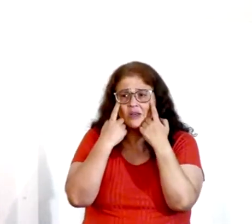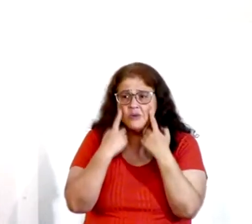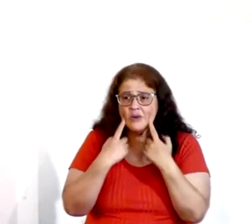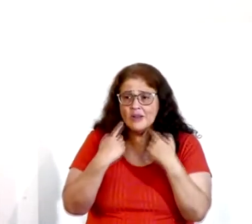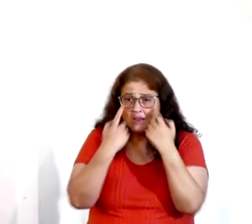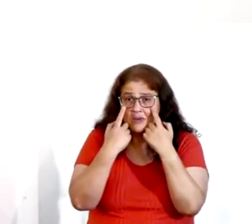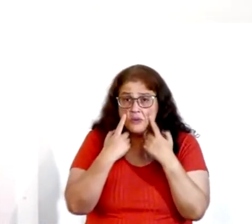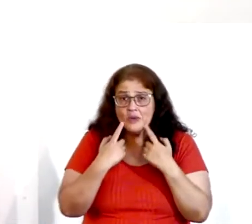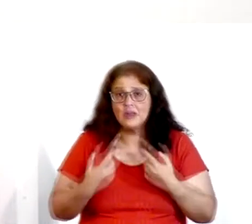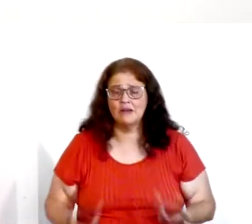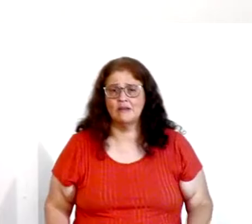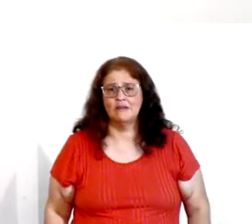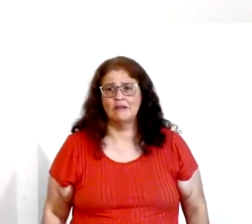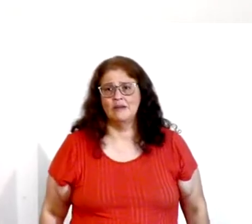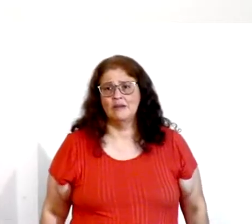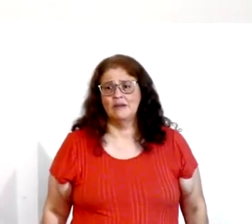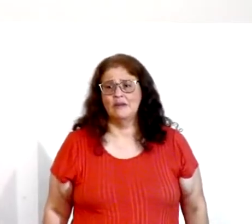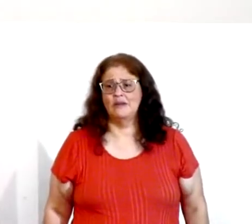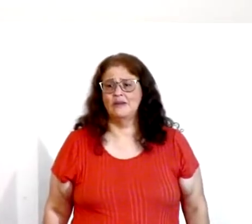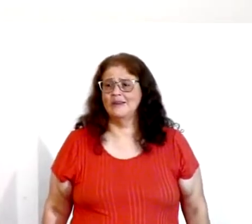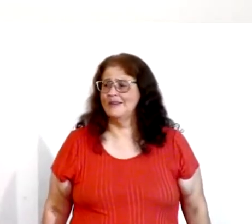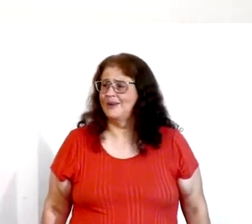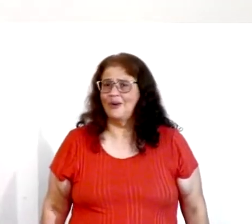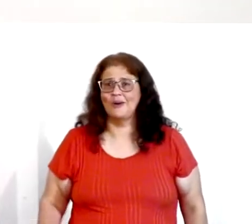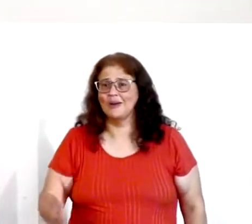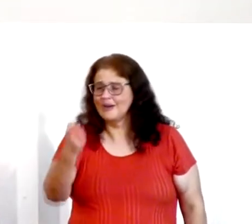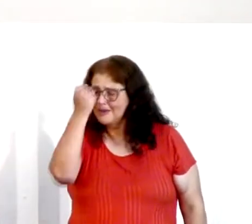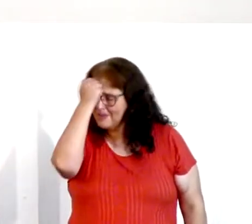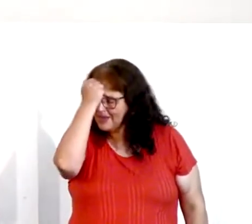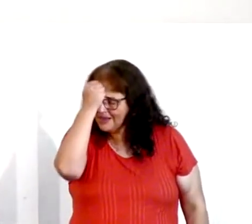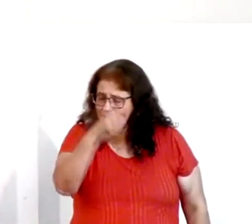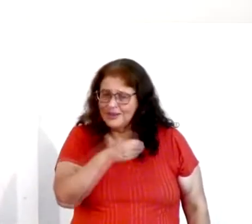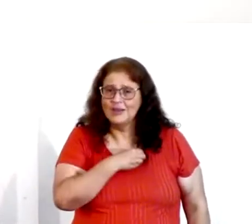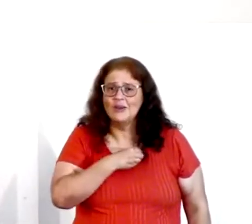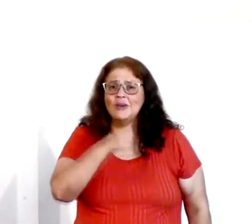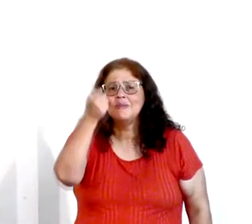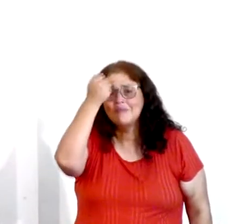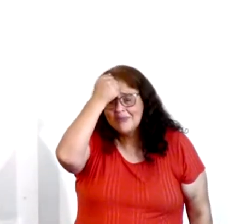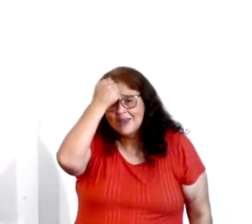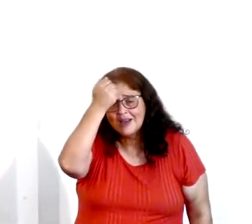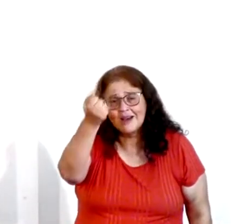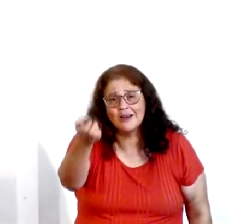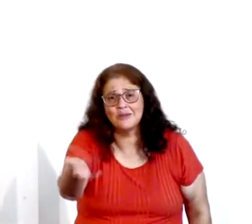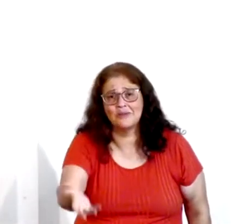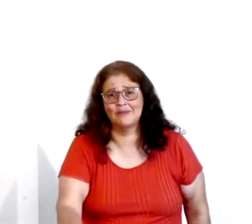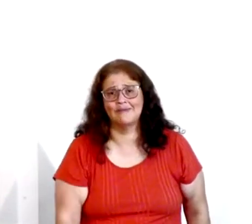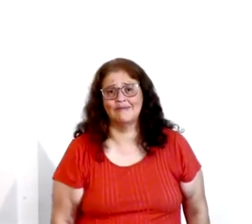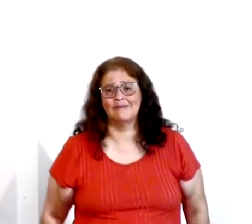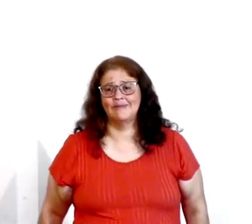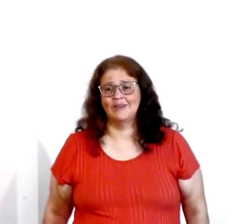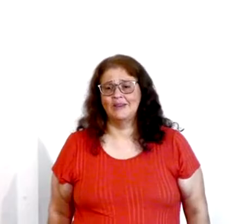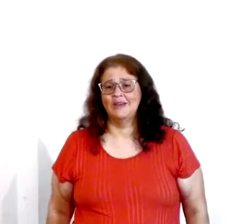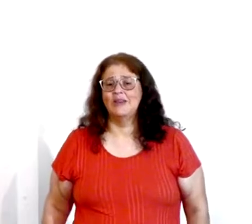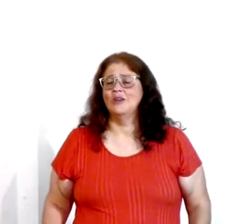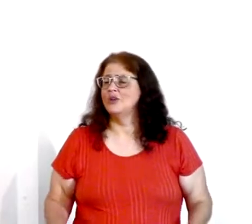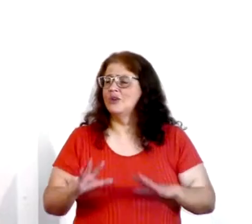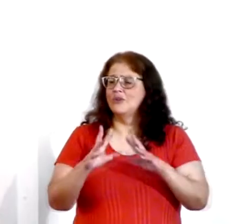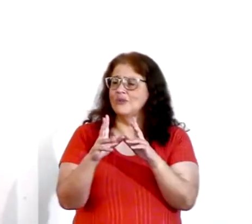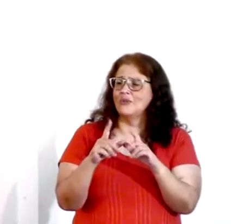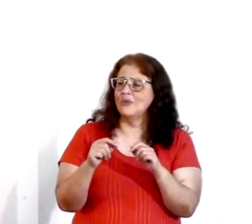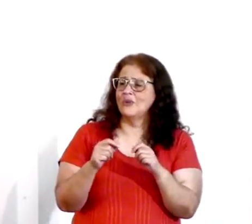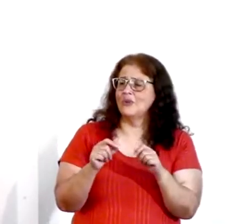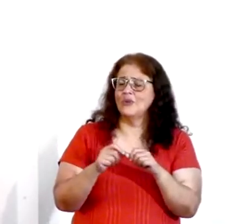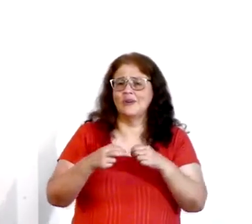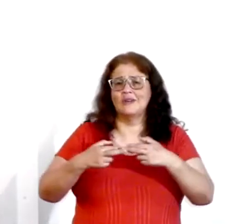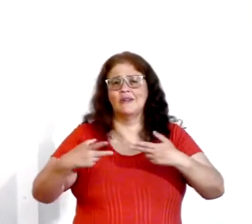olhos, arrependidos pelos seus pecados, pelos pecados que eles haviam cometido.